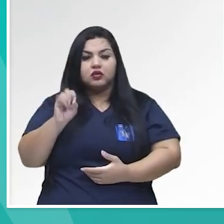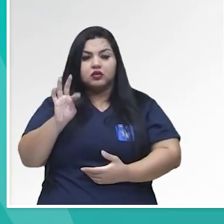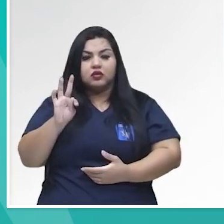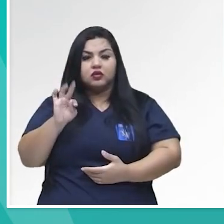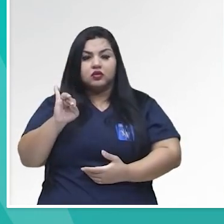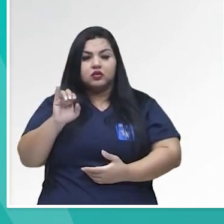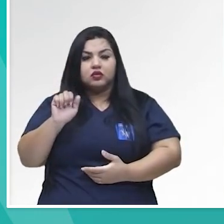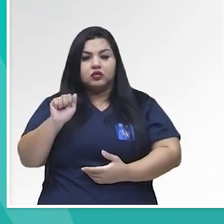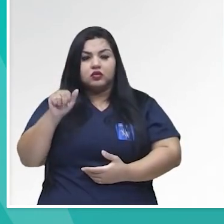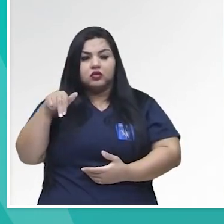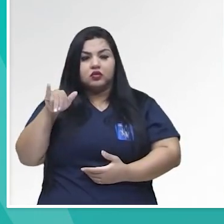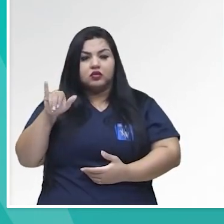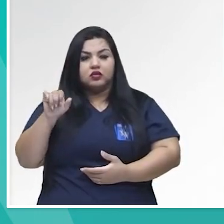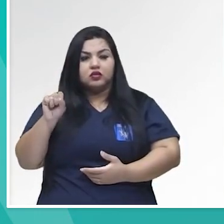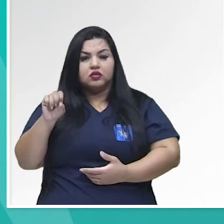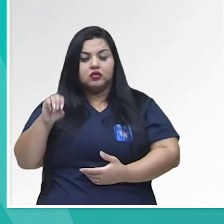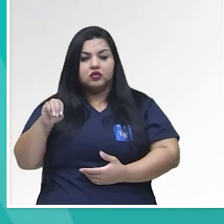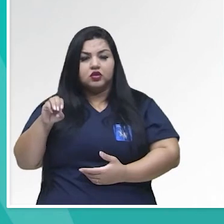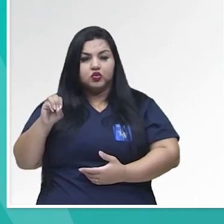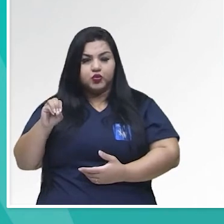aqui.